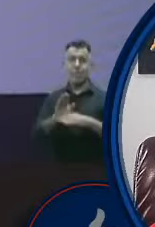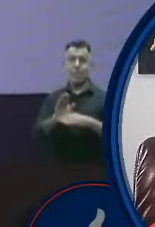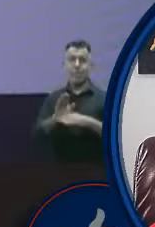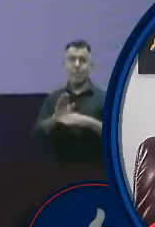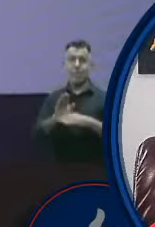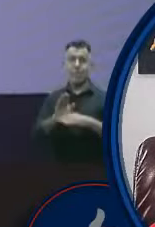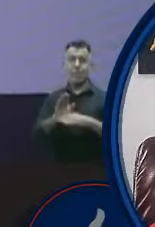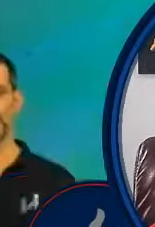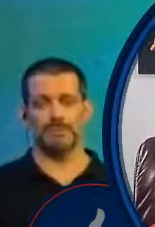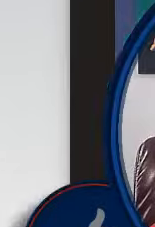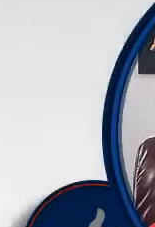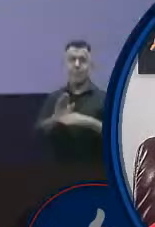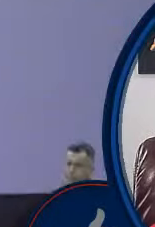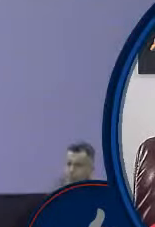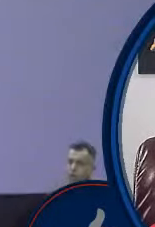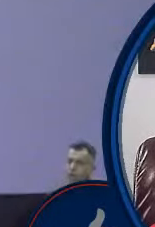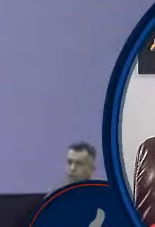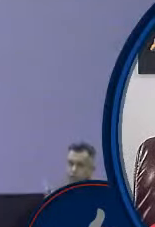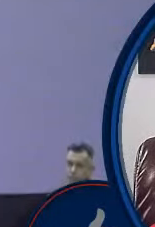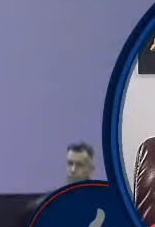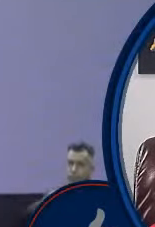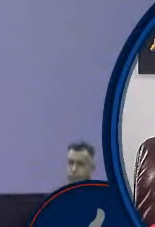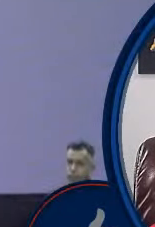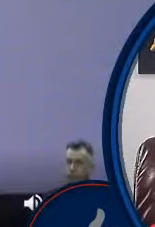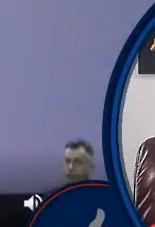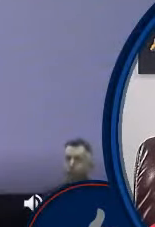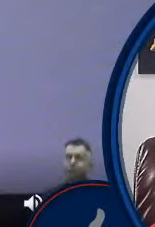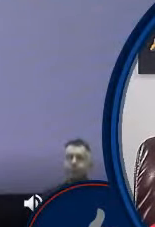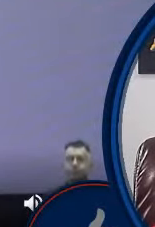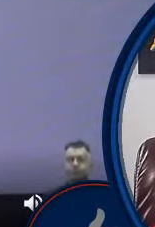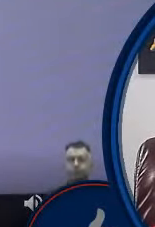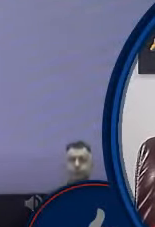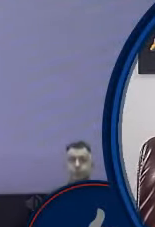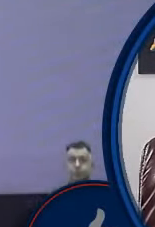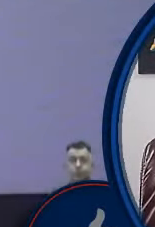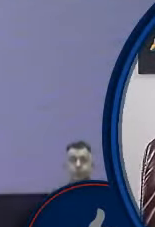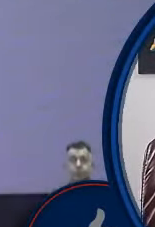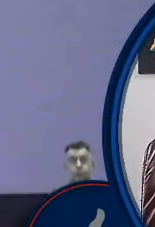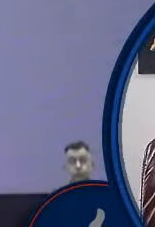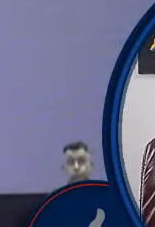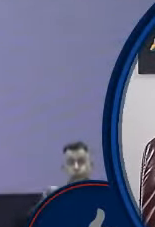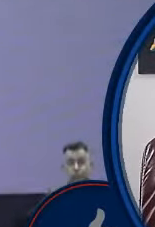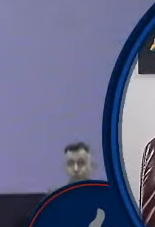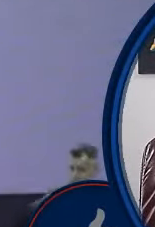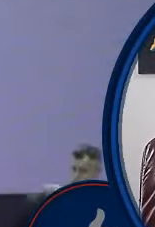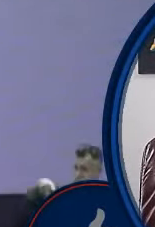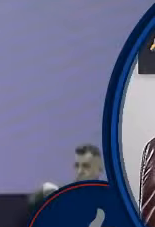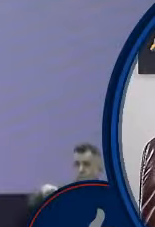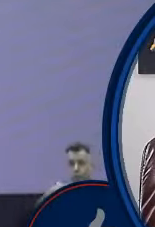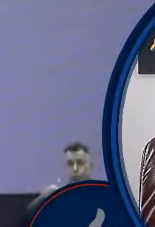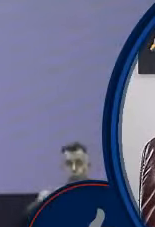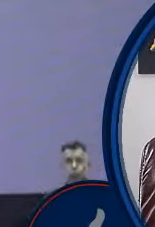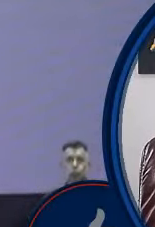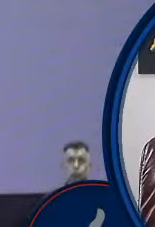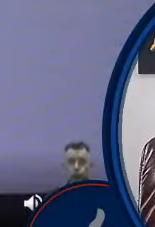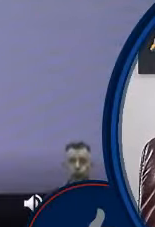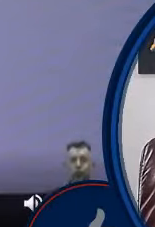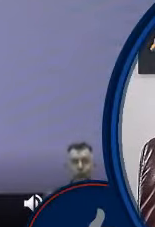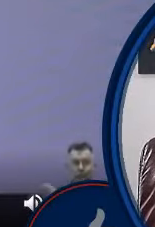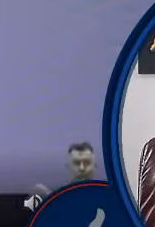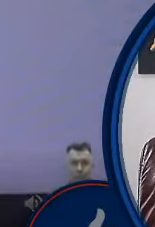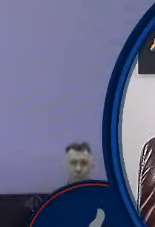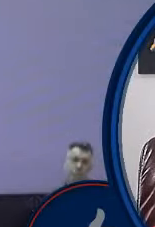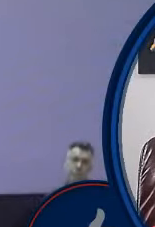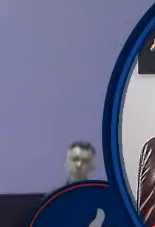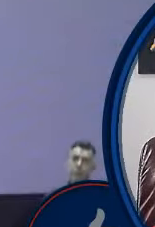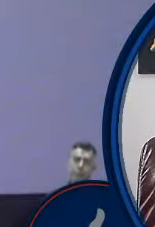Tem crescido muito e vamos surfar essa onda com os nossos sellers. Marketplace Internacional, famoso CBT. São sellers